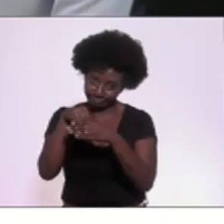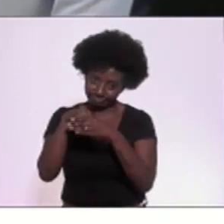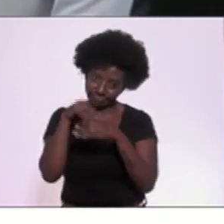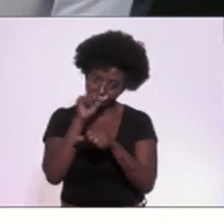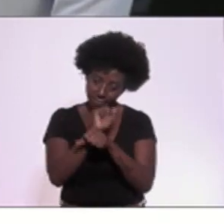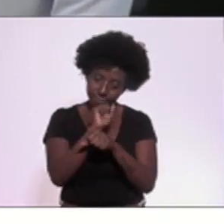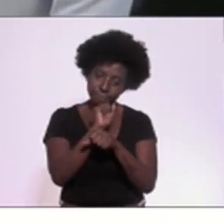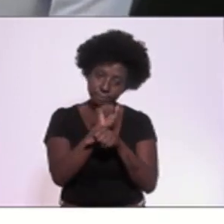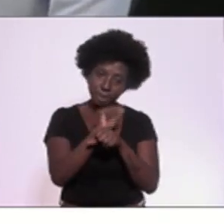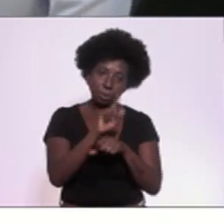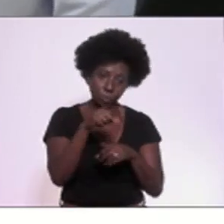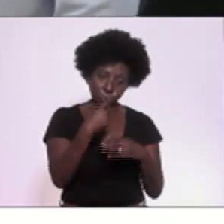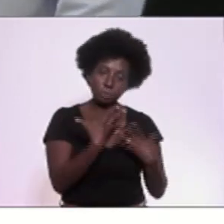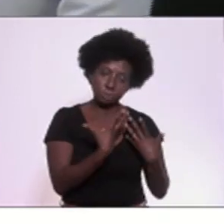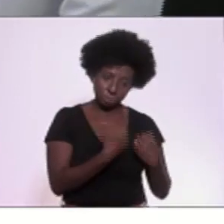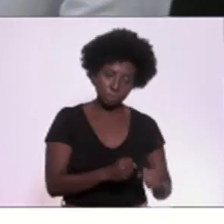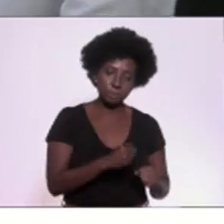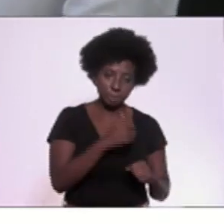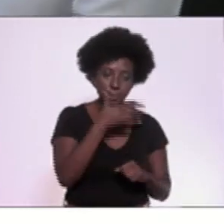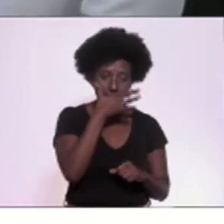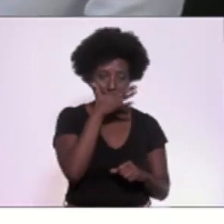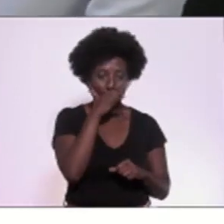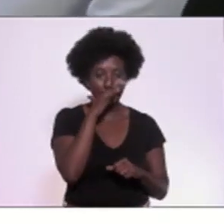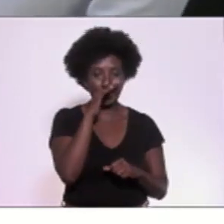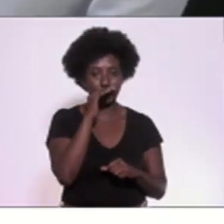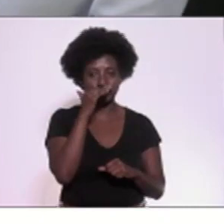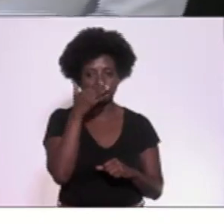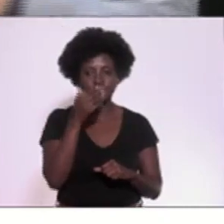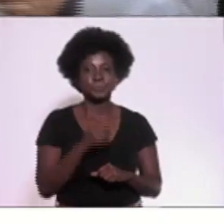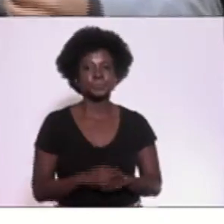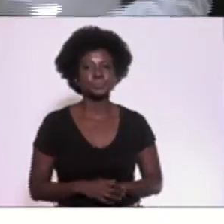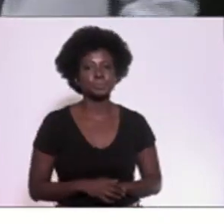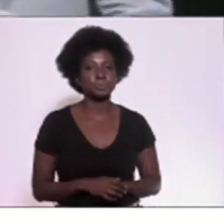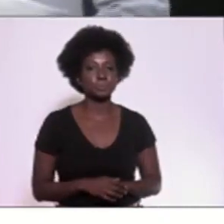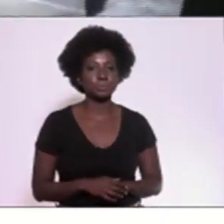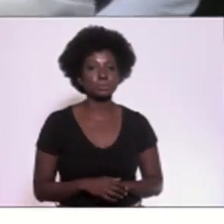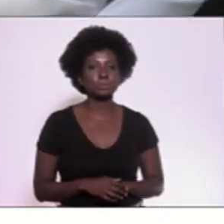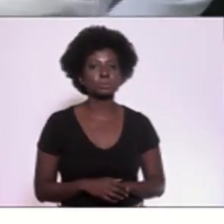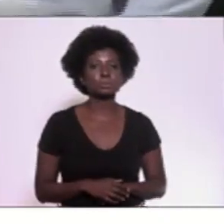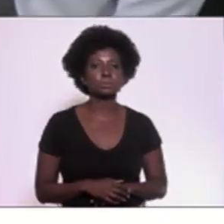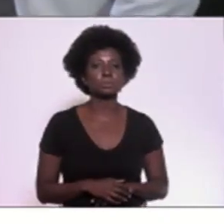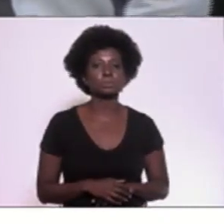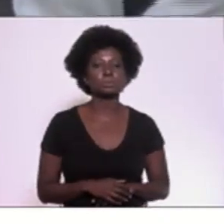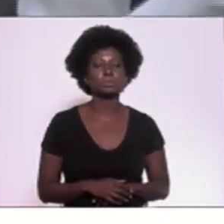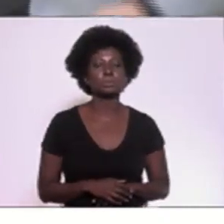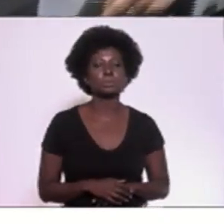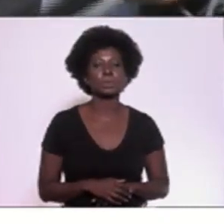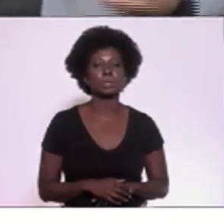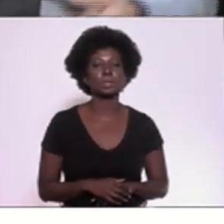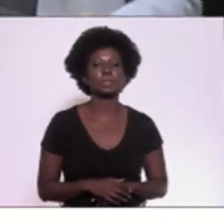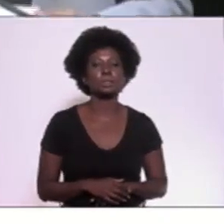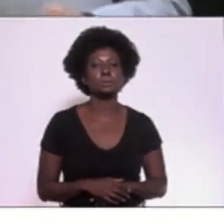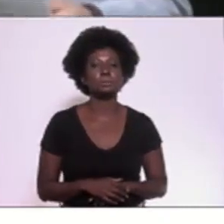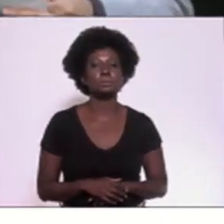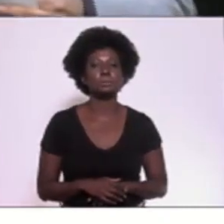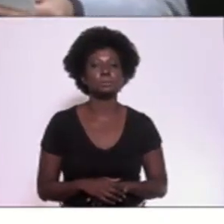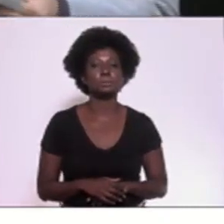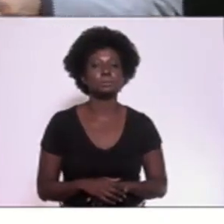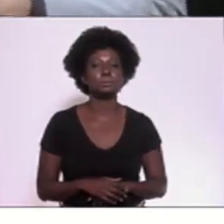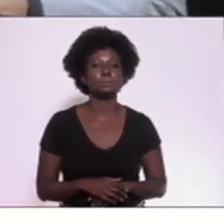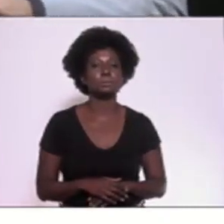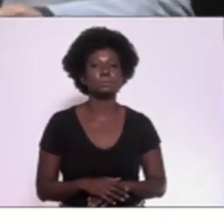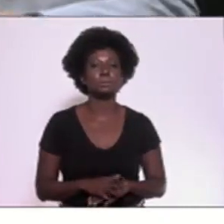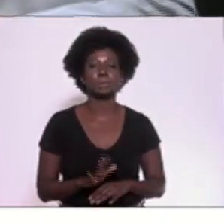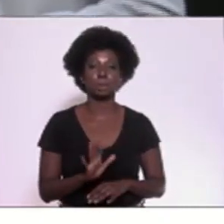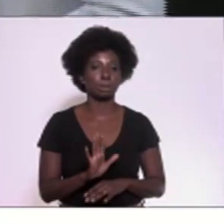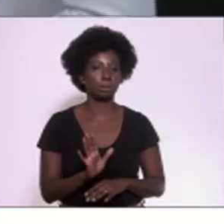a discussão, aprovado, vai redação do vencido para a segunda discussão. Por conta disso, as emendas foram prejudicadas. 536. Nada mais havendo a